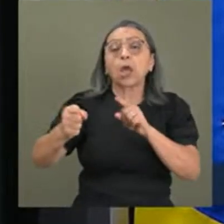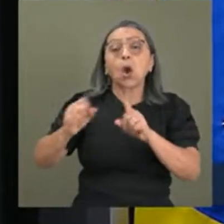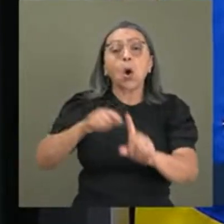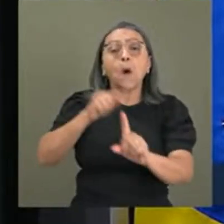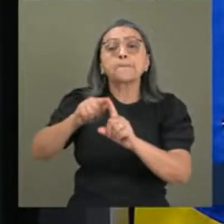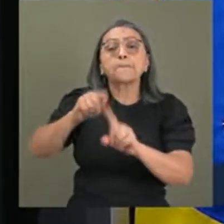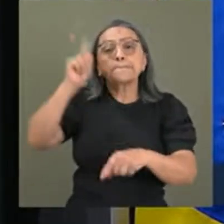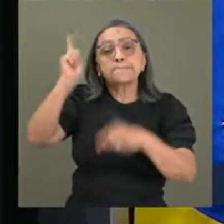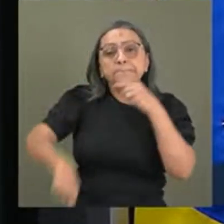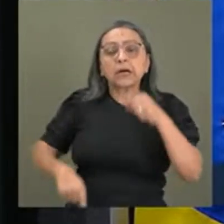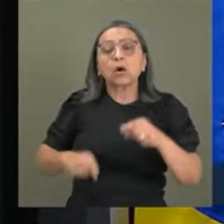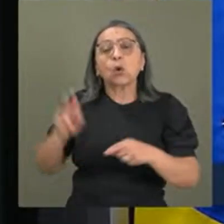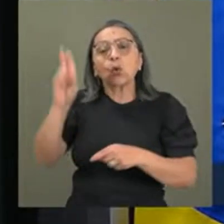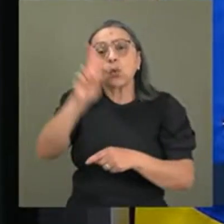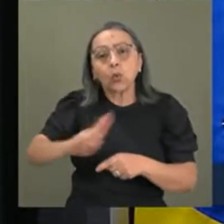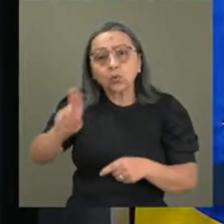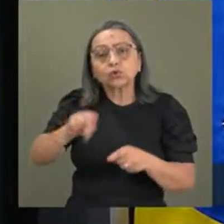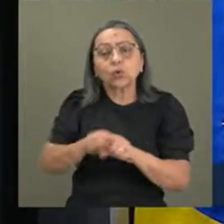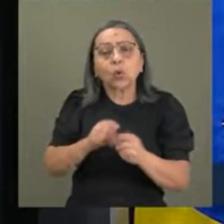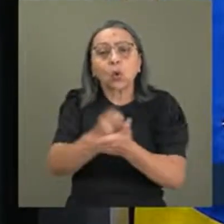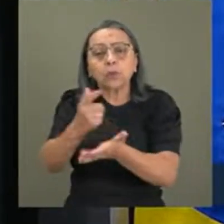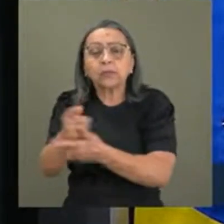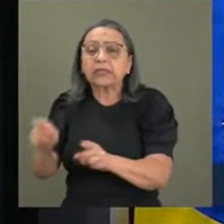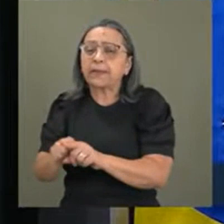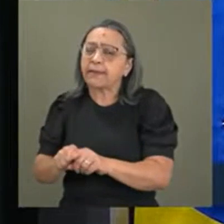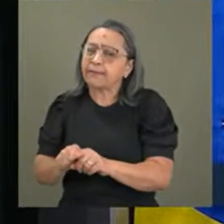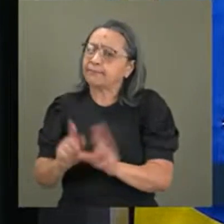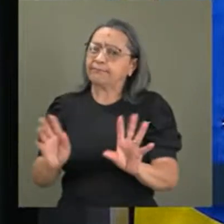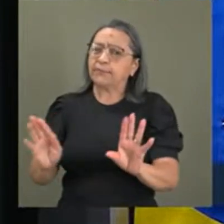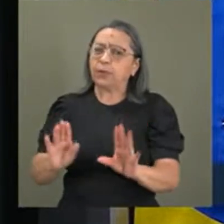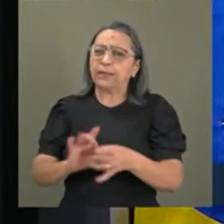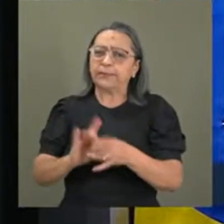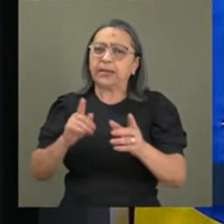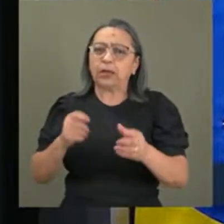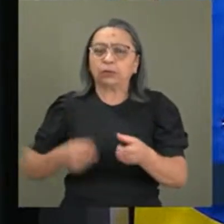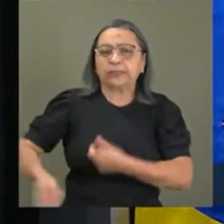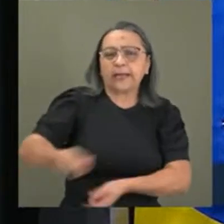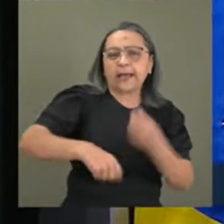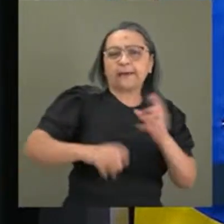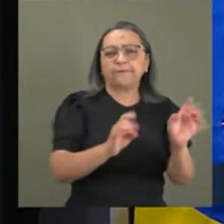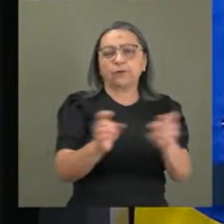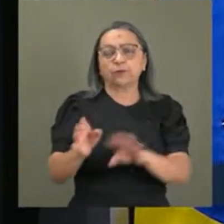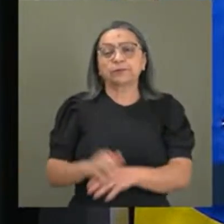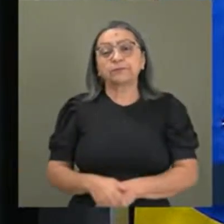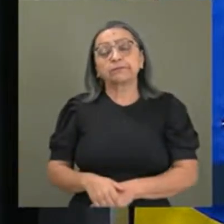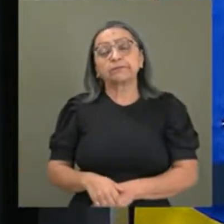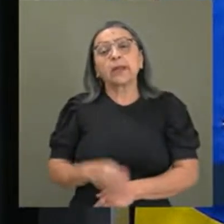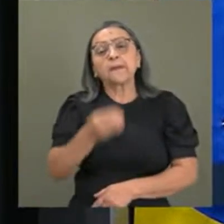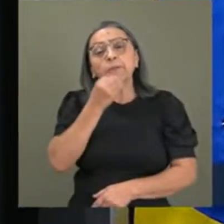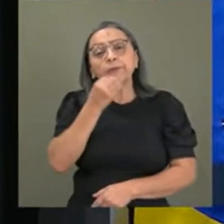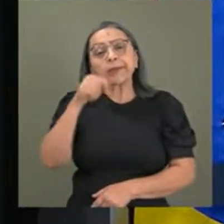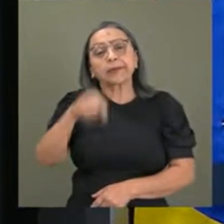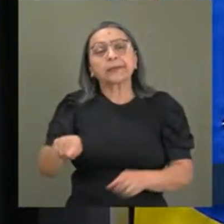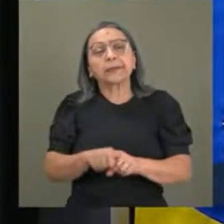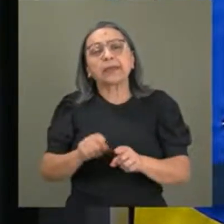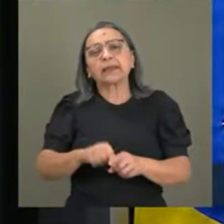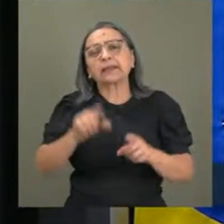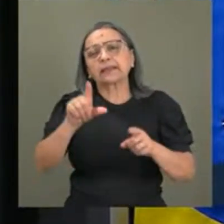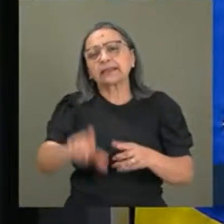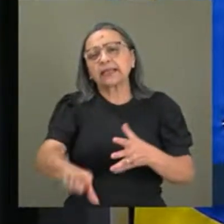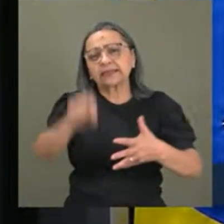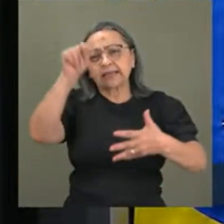e dificultar ao máximo o tráfico de drogas. Poderia aqui, senhor presidente, destacar os